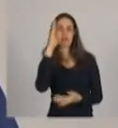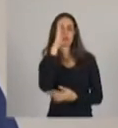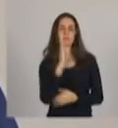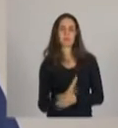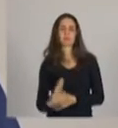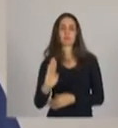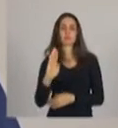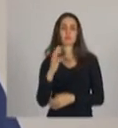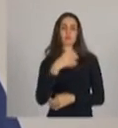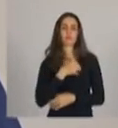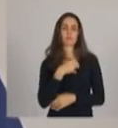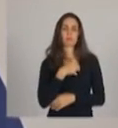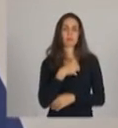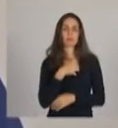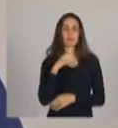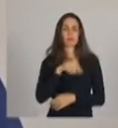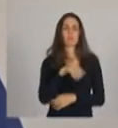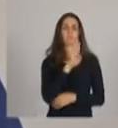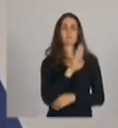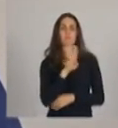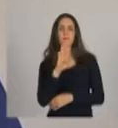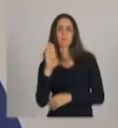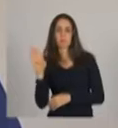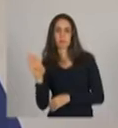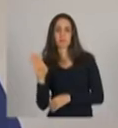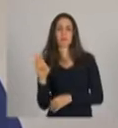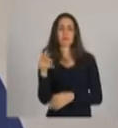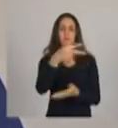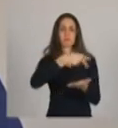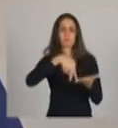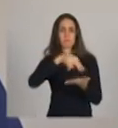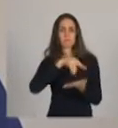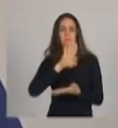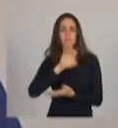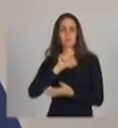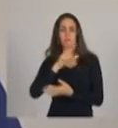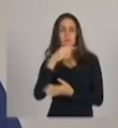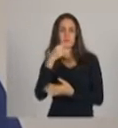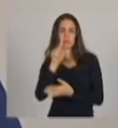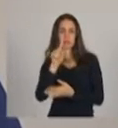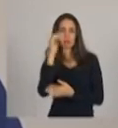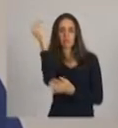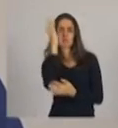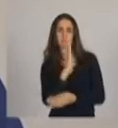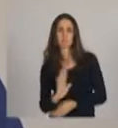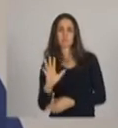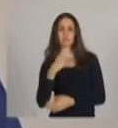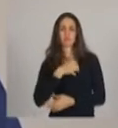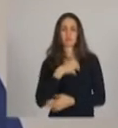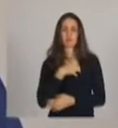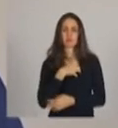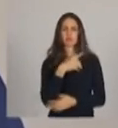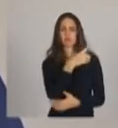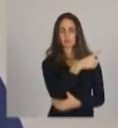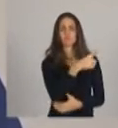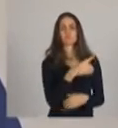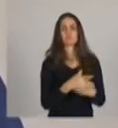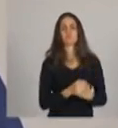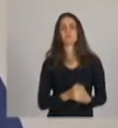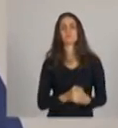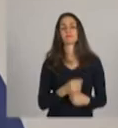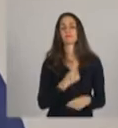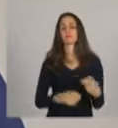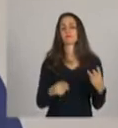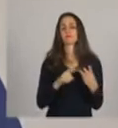BBB. Também nós tivemos uma outra personagem extremamente importante para esse processo